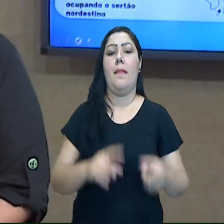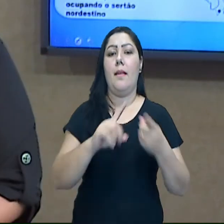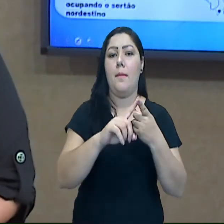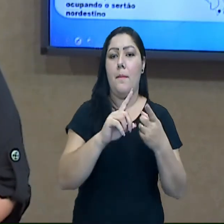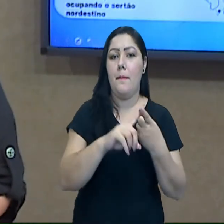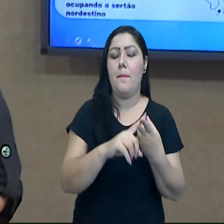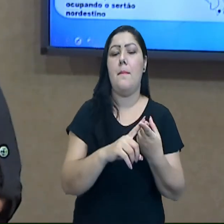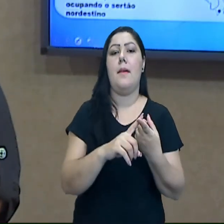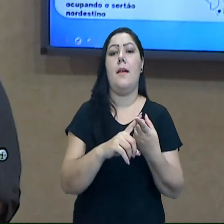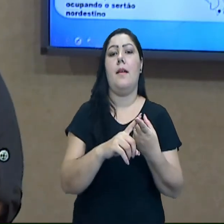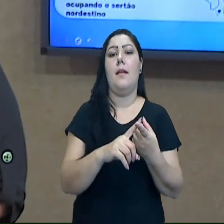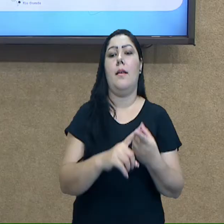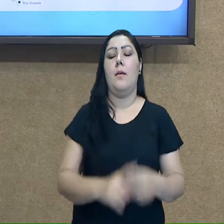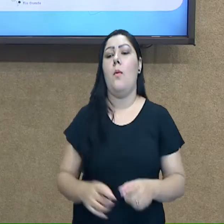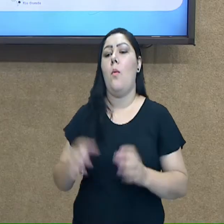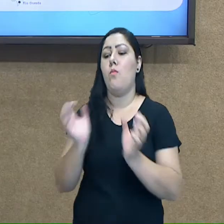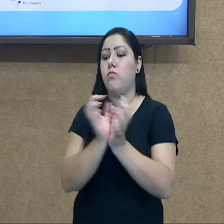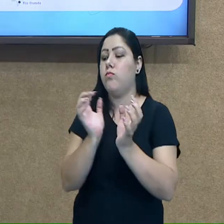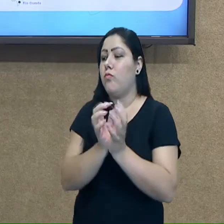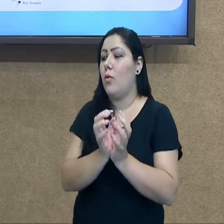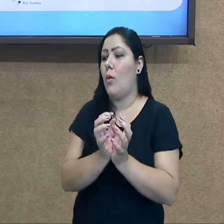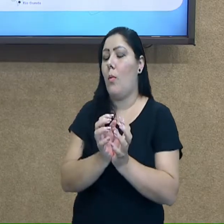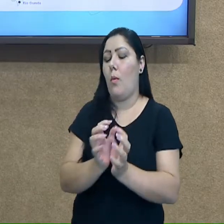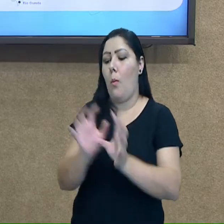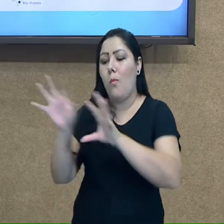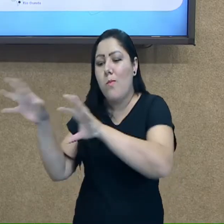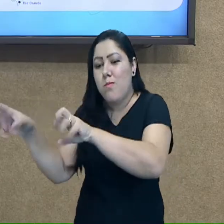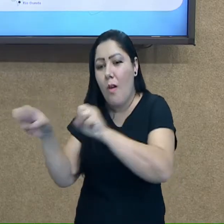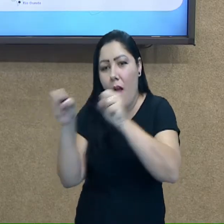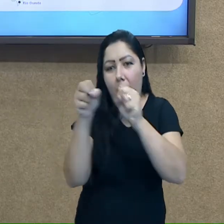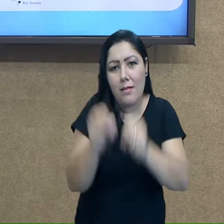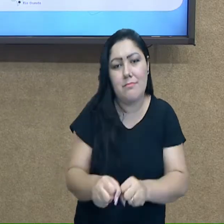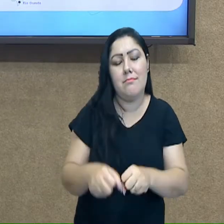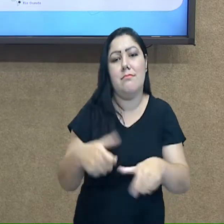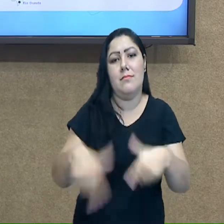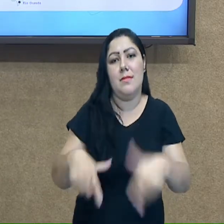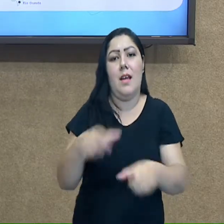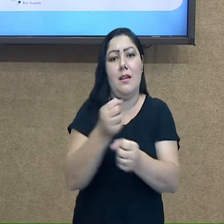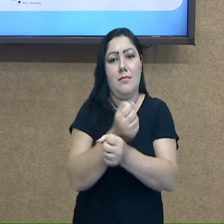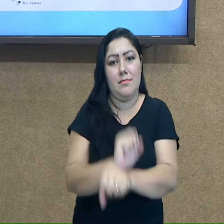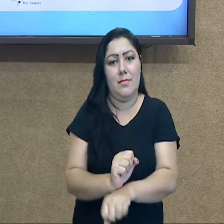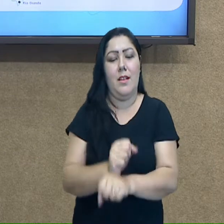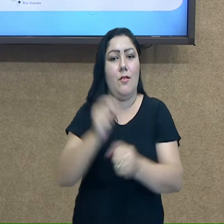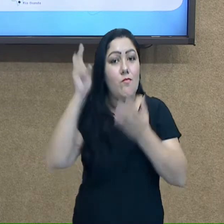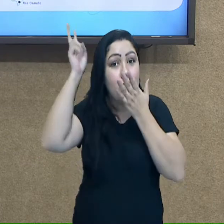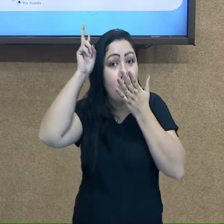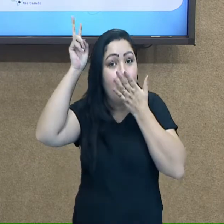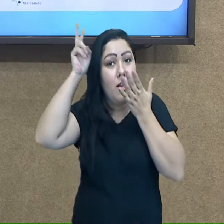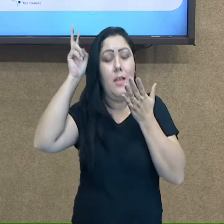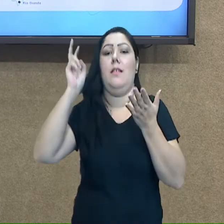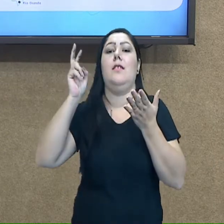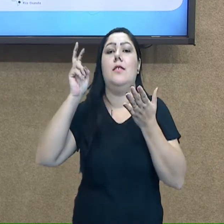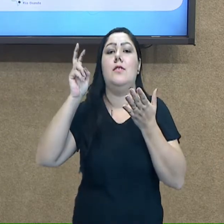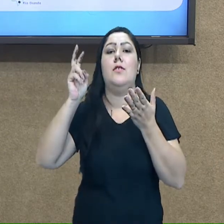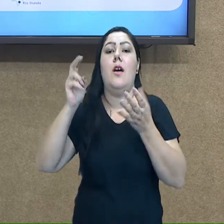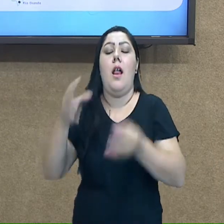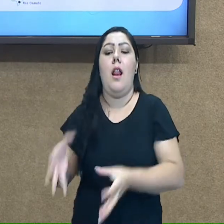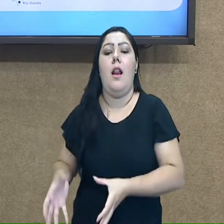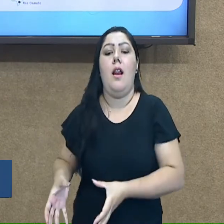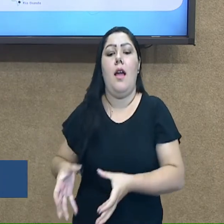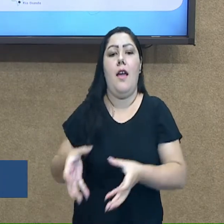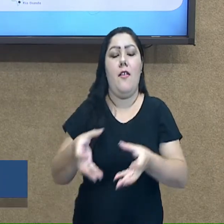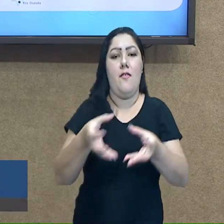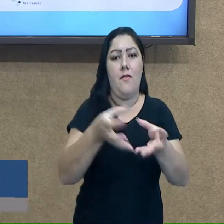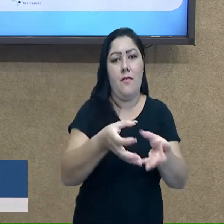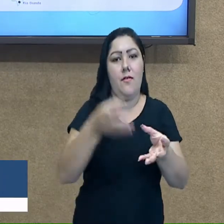de apresamento. Adentrar no sertão para aprisionarem índios e levarem para São Paulo para